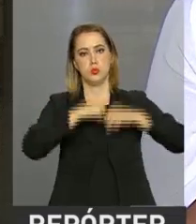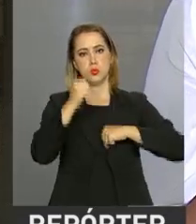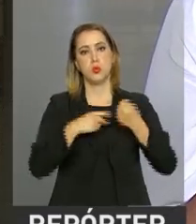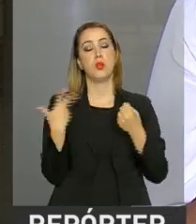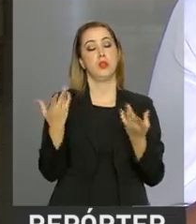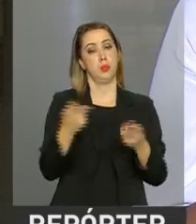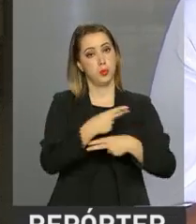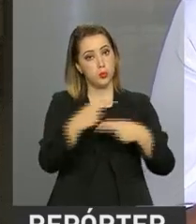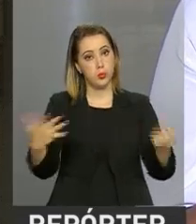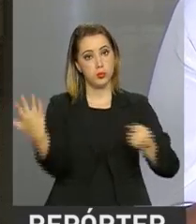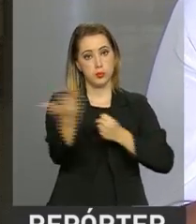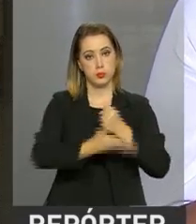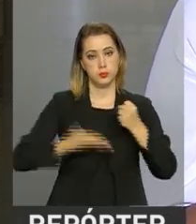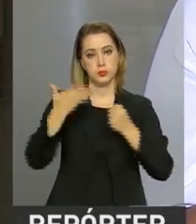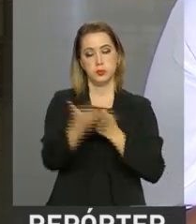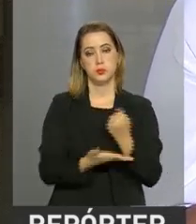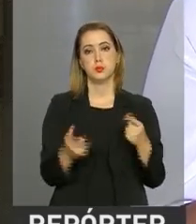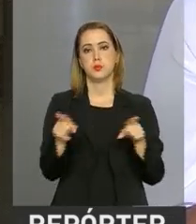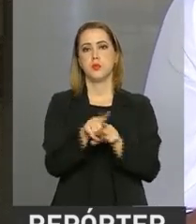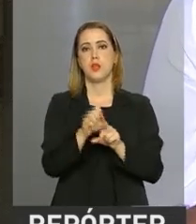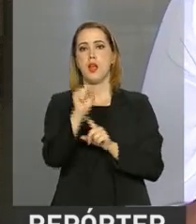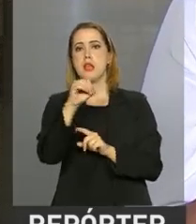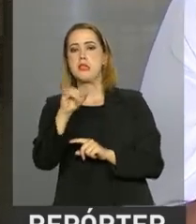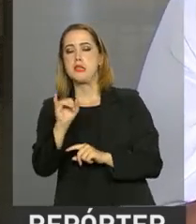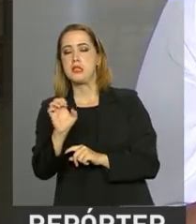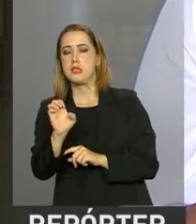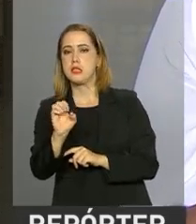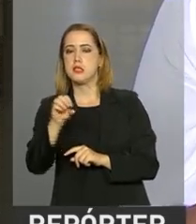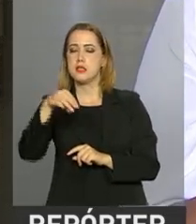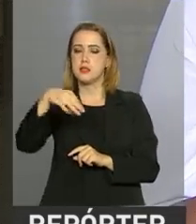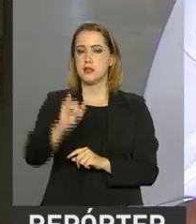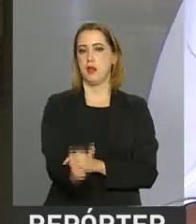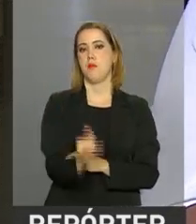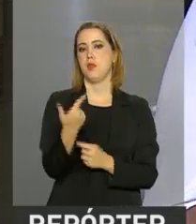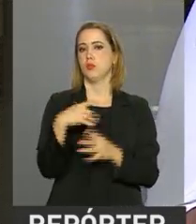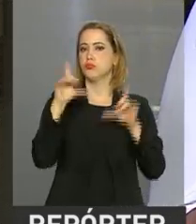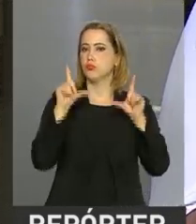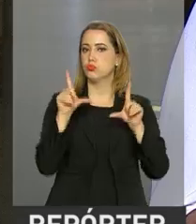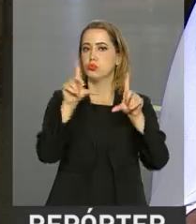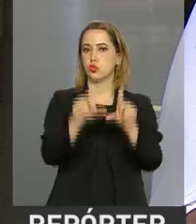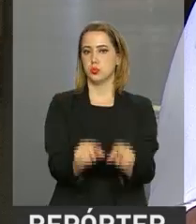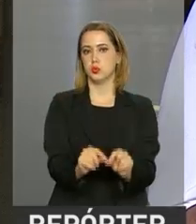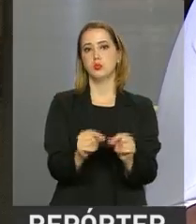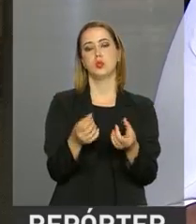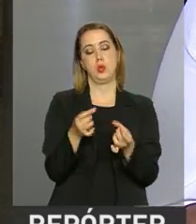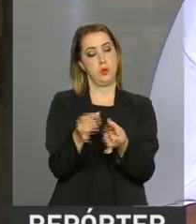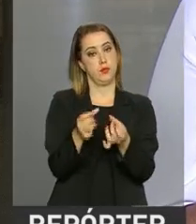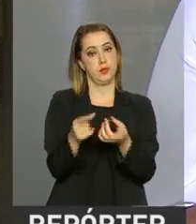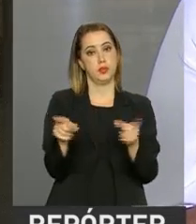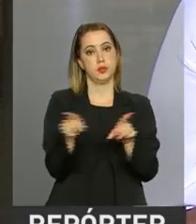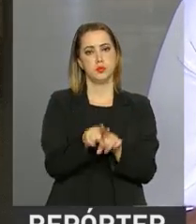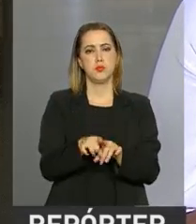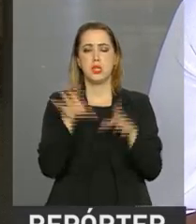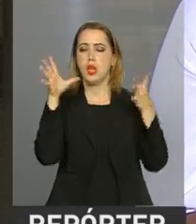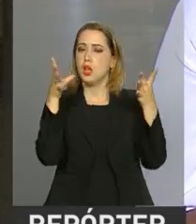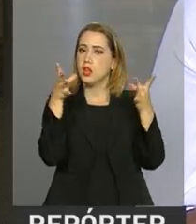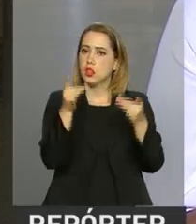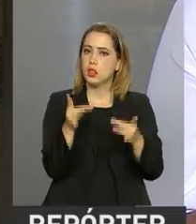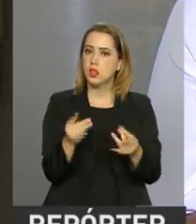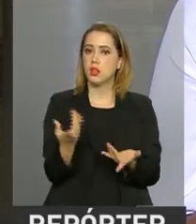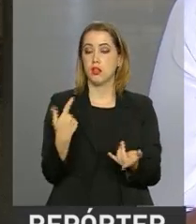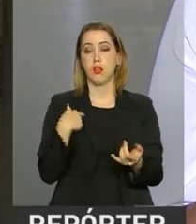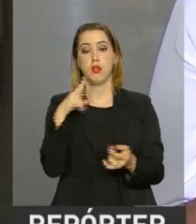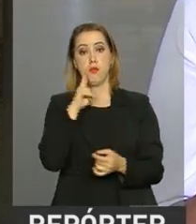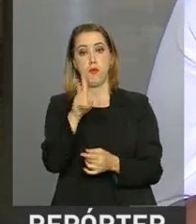básicos os produtos semimanufaturados diminuíram um pouco o destaque aí entre os produtos manufaturados que cresceram foram